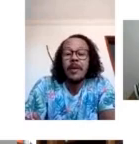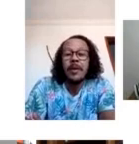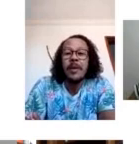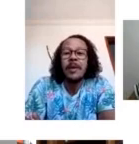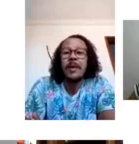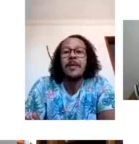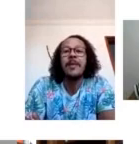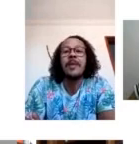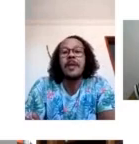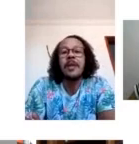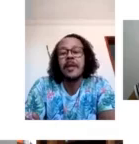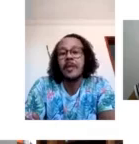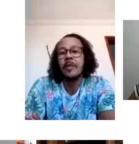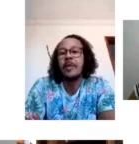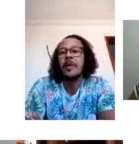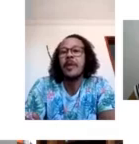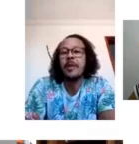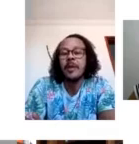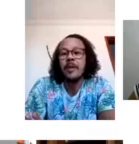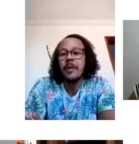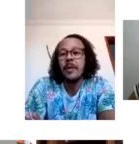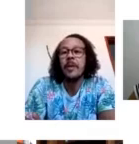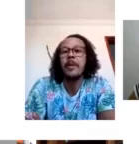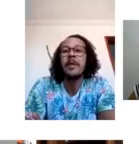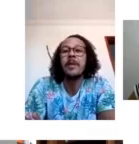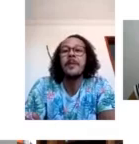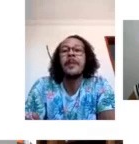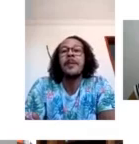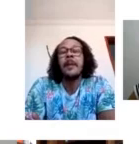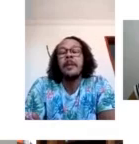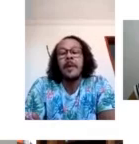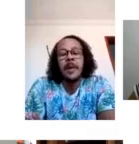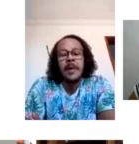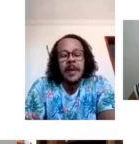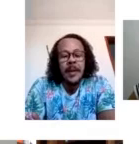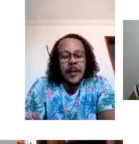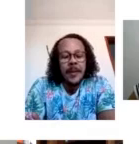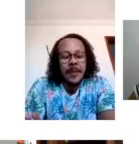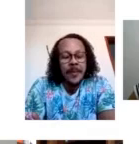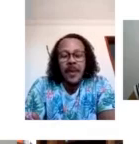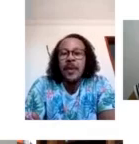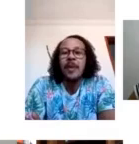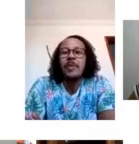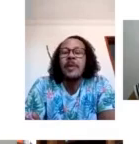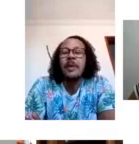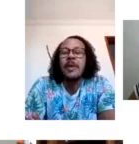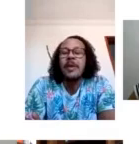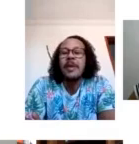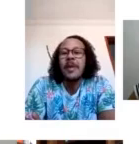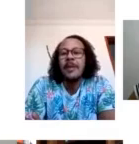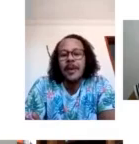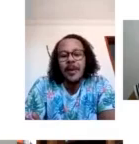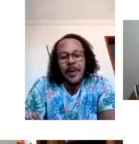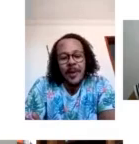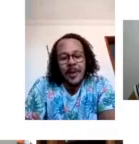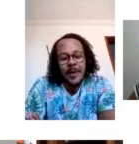ou reaproximação desses espaços de educação, de formação, porque durante muito tempo a